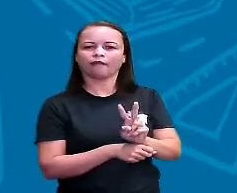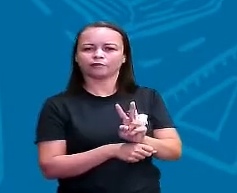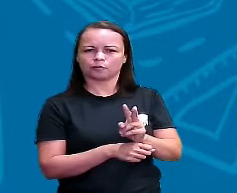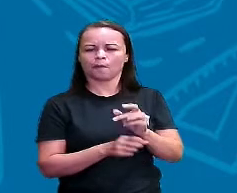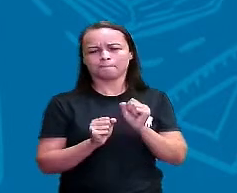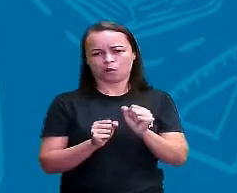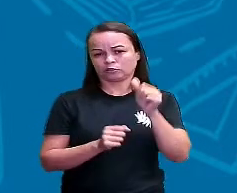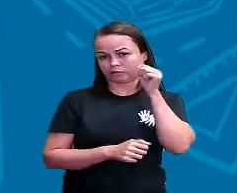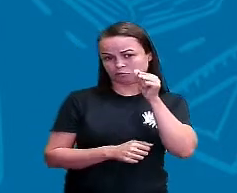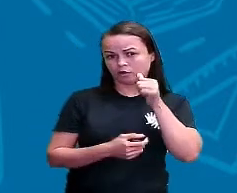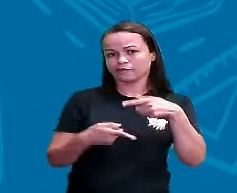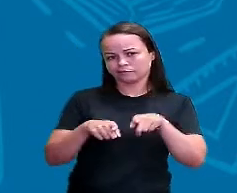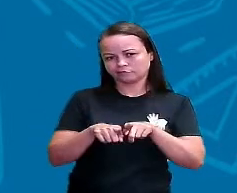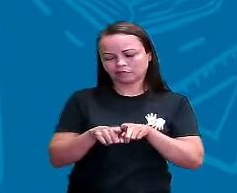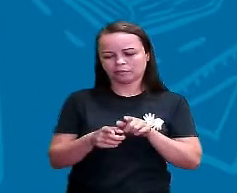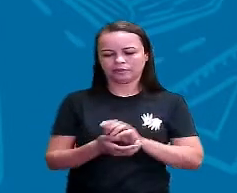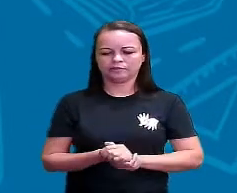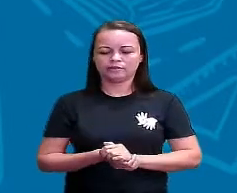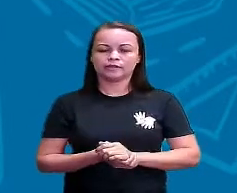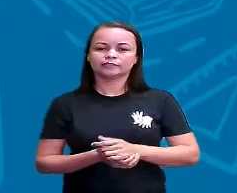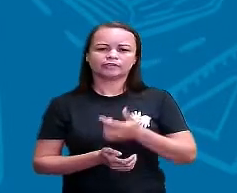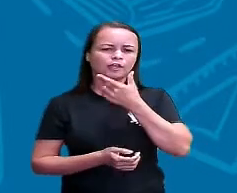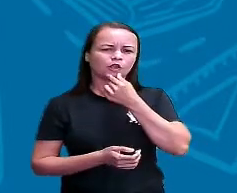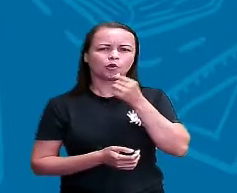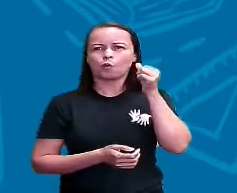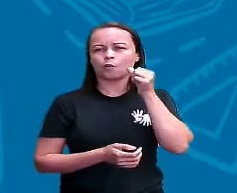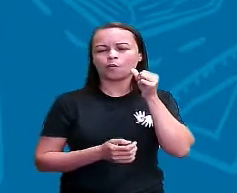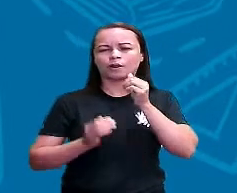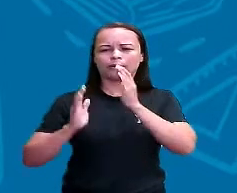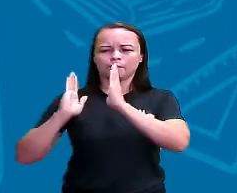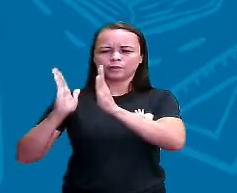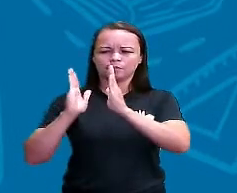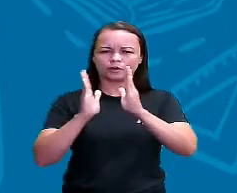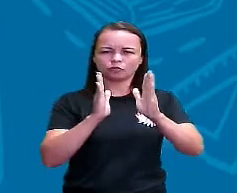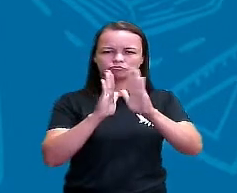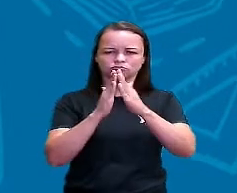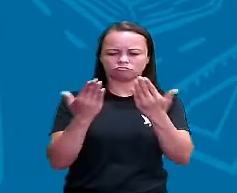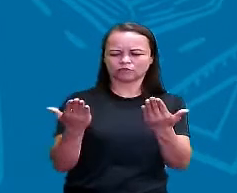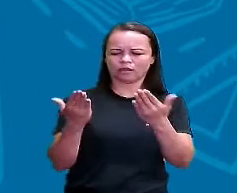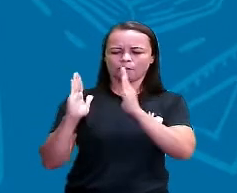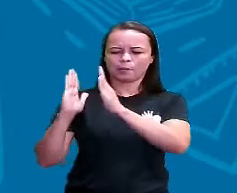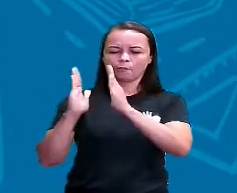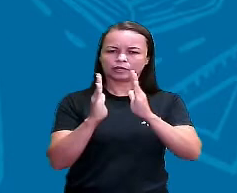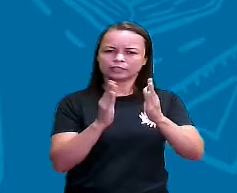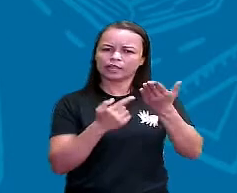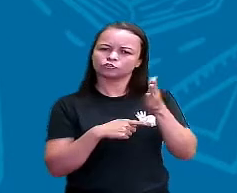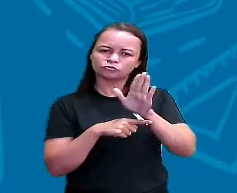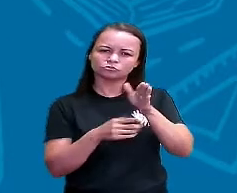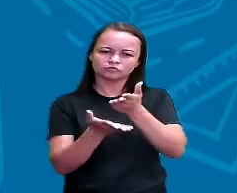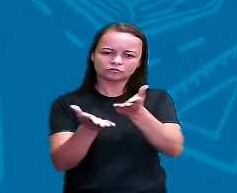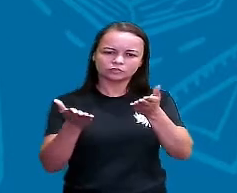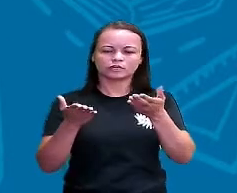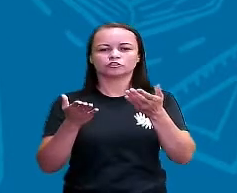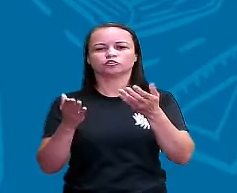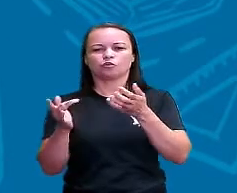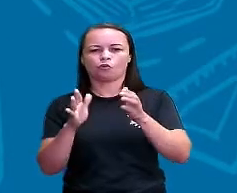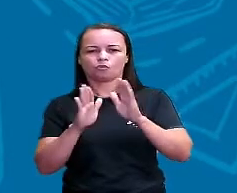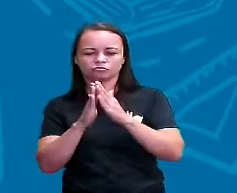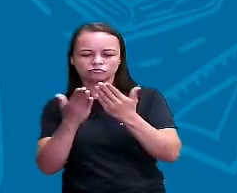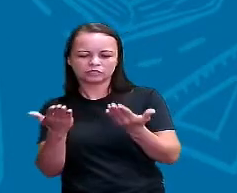porteira também. O bibliotecário, aquela moça que trabalha na biblioteca, que te ajuda com os livros. Temos